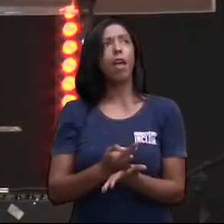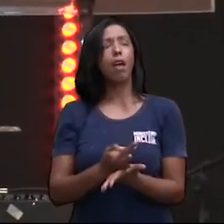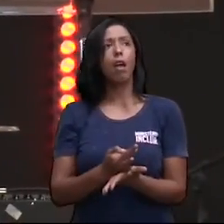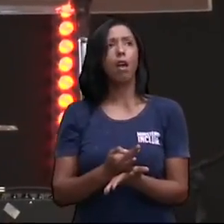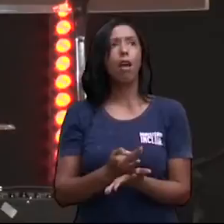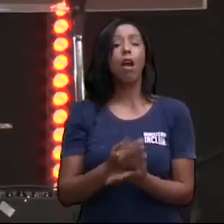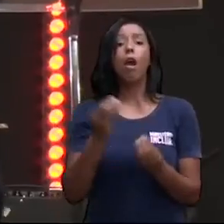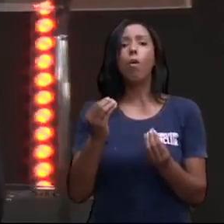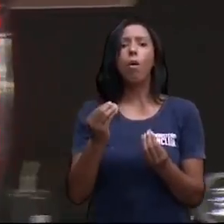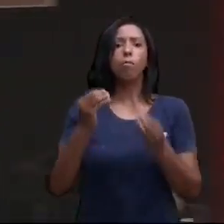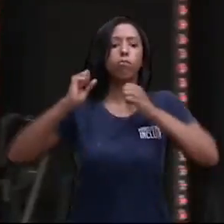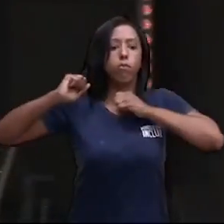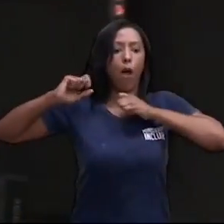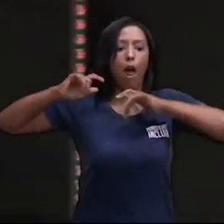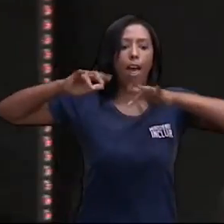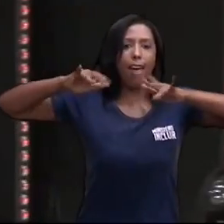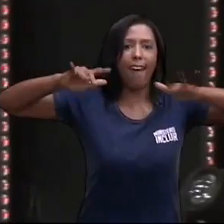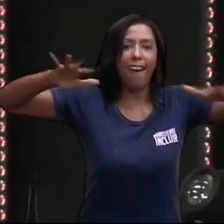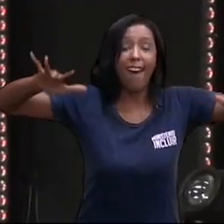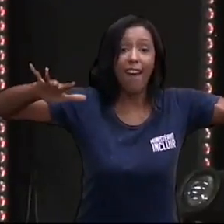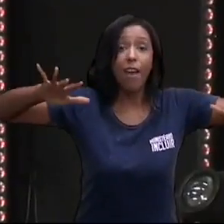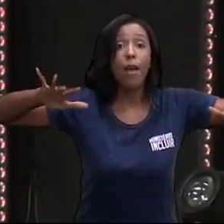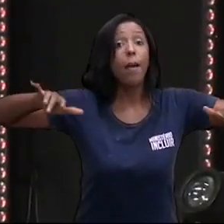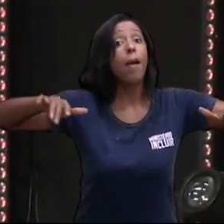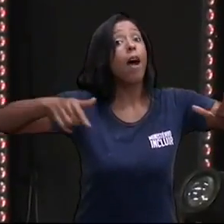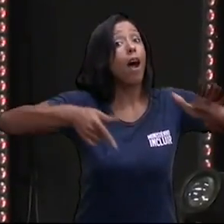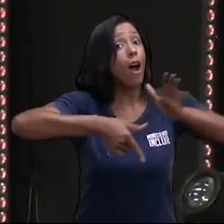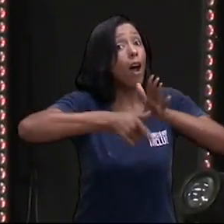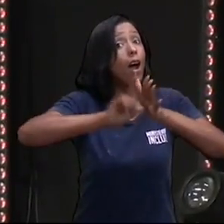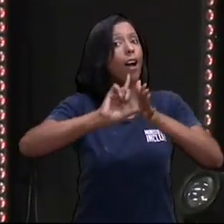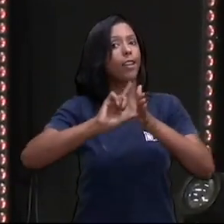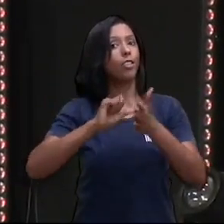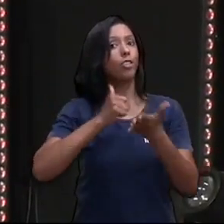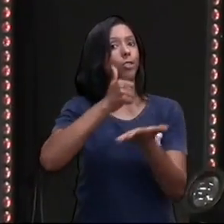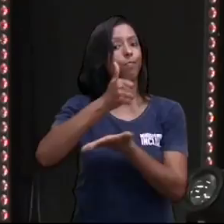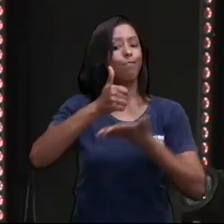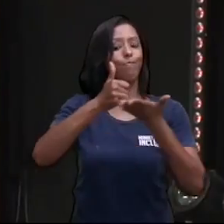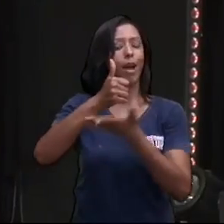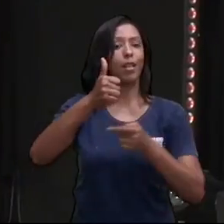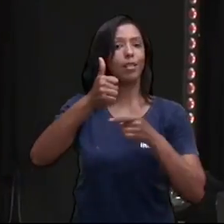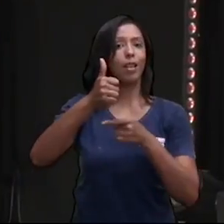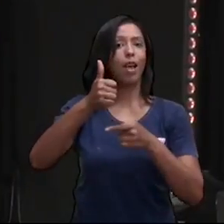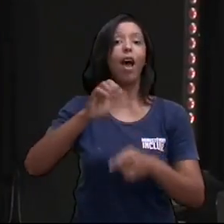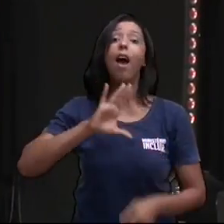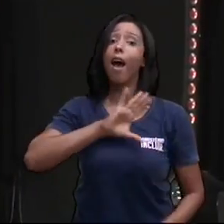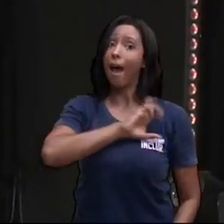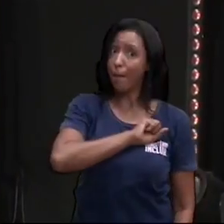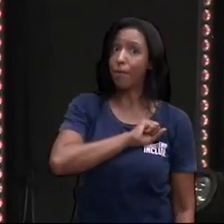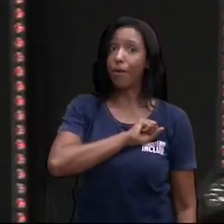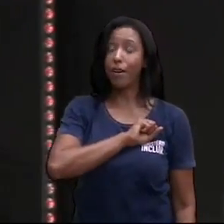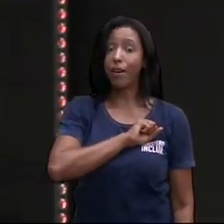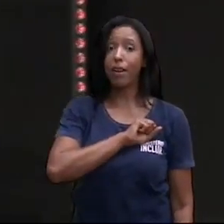vai se proliferar se você tiver arraigado no amor e a fé a eu tenho fé eu tenho fé